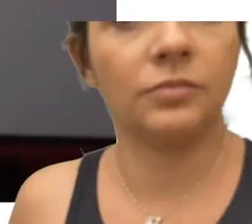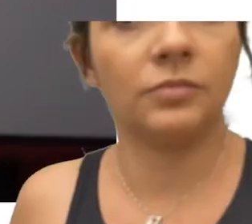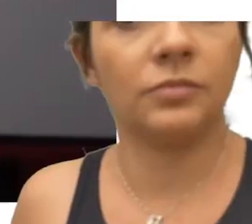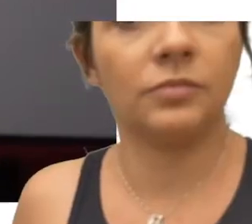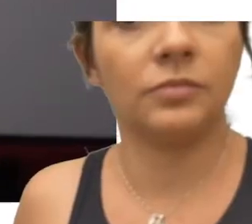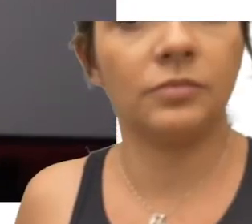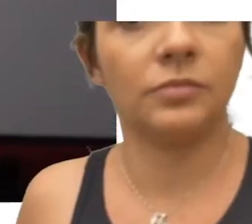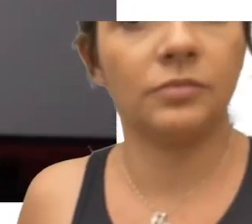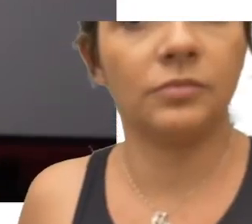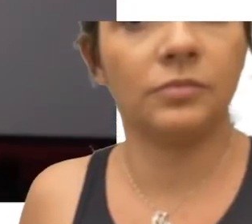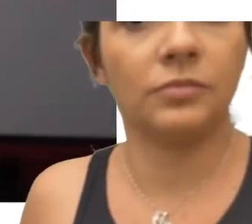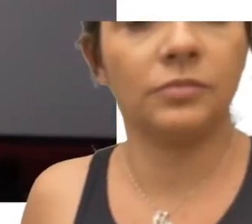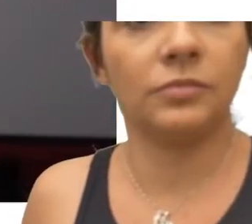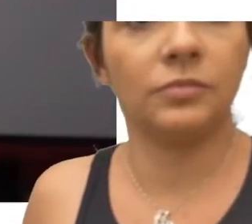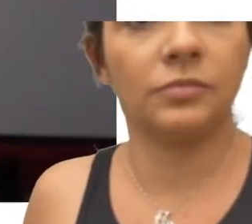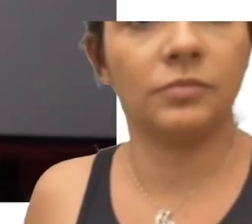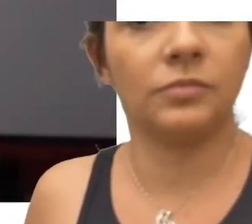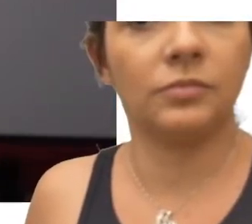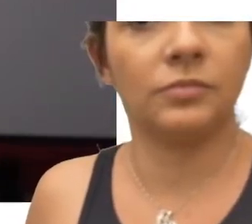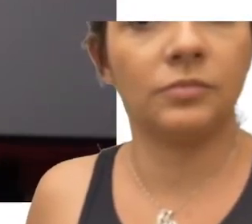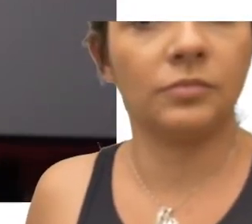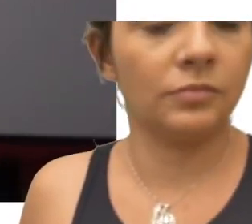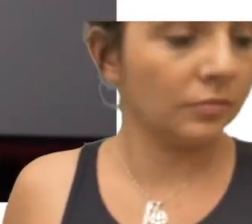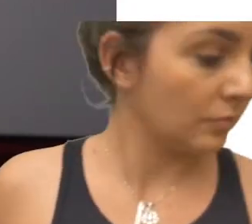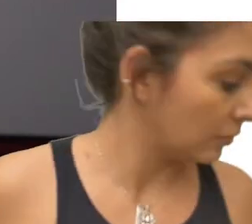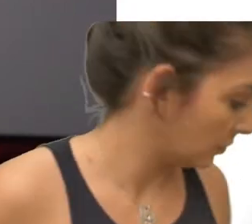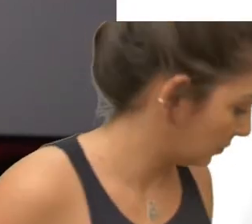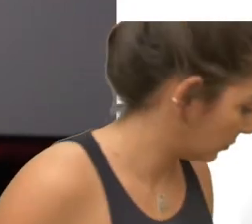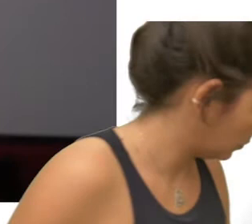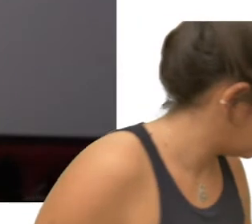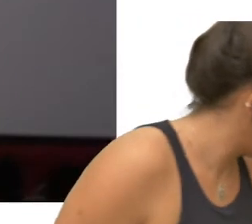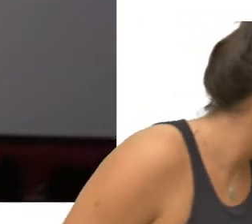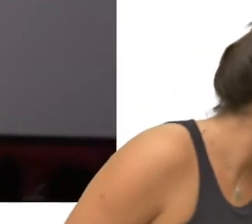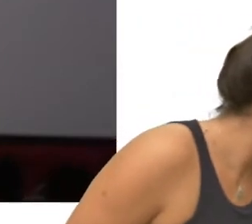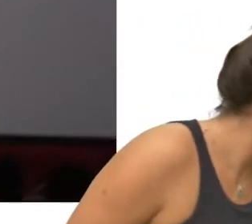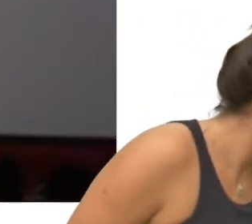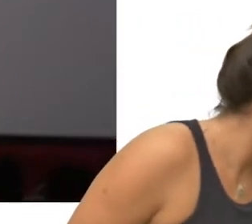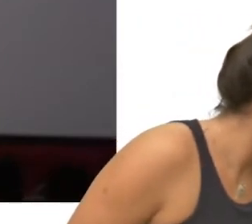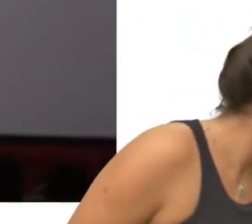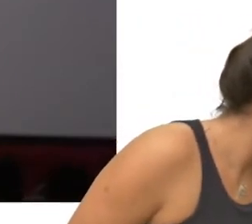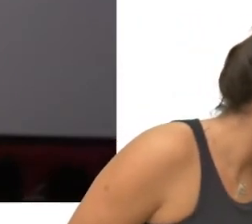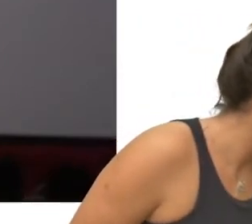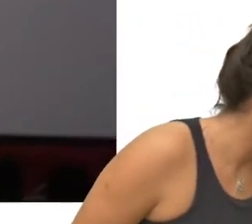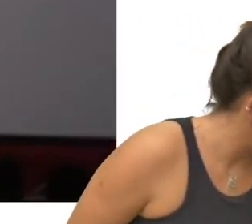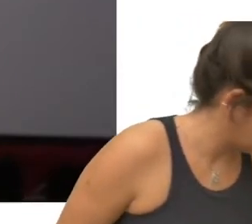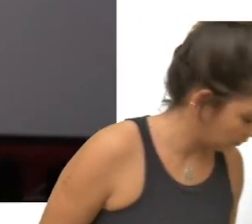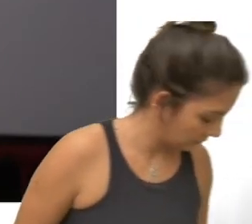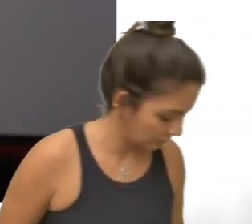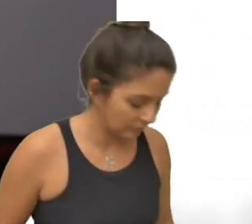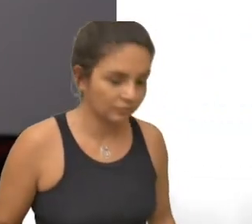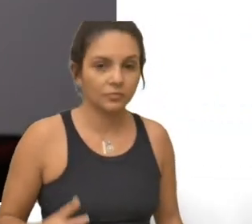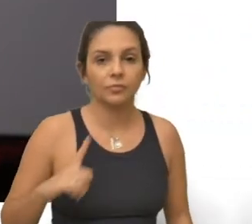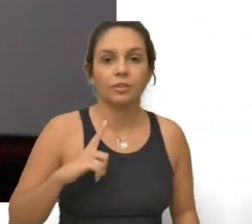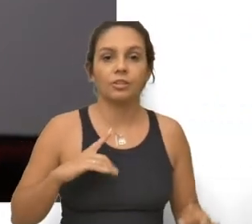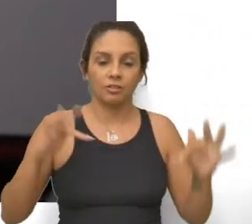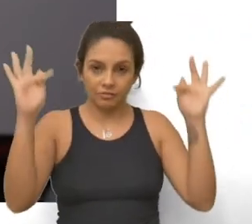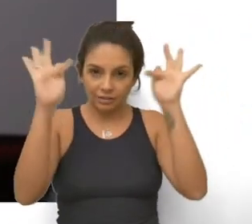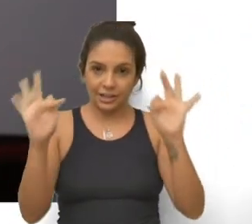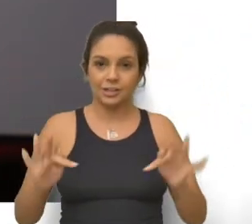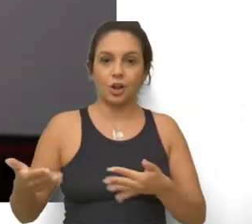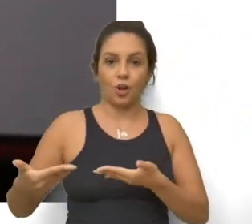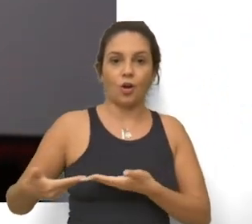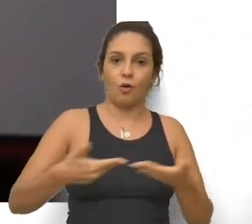história. E pouco depois, eu fui a Ouro Preto para um final de ano e tive a felicidade